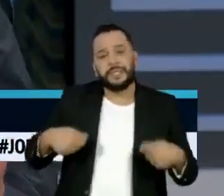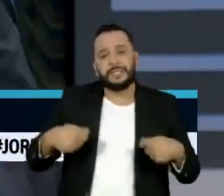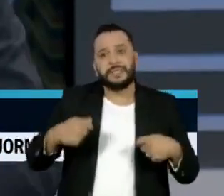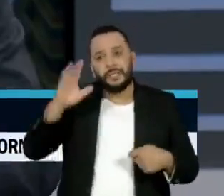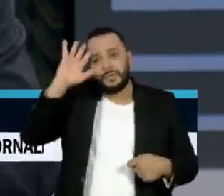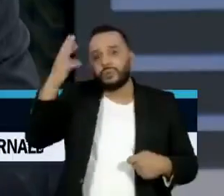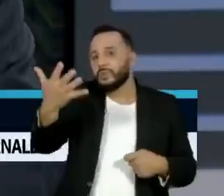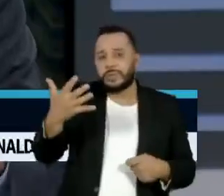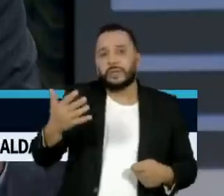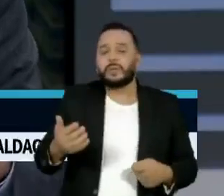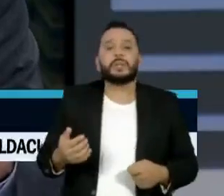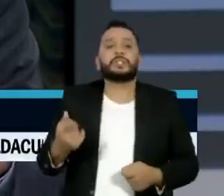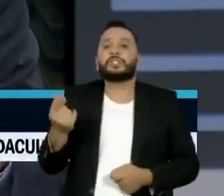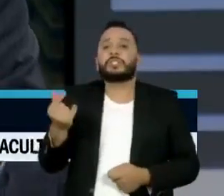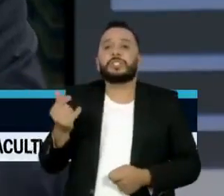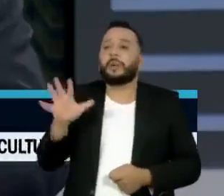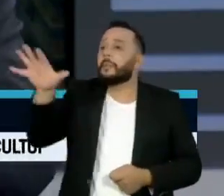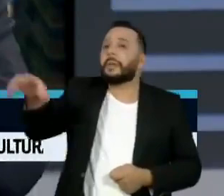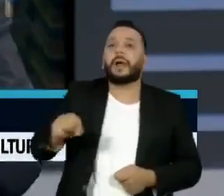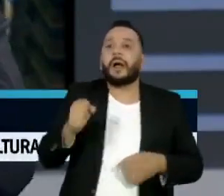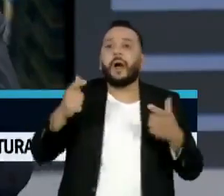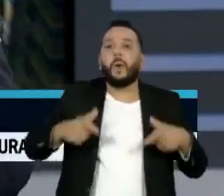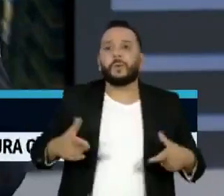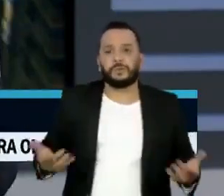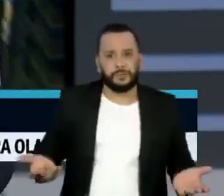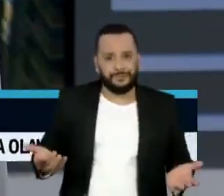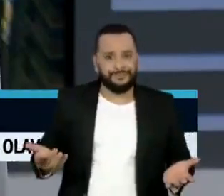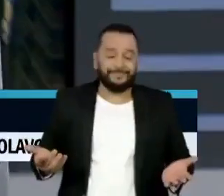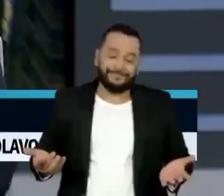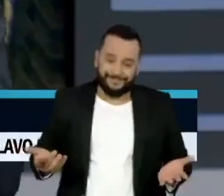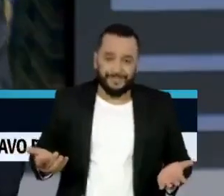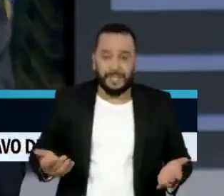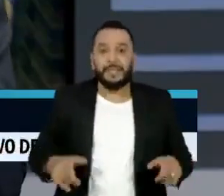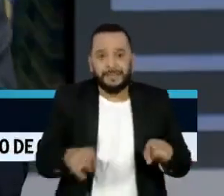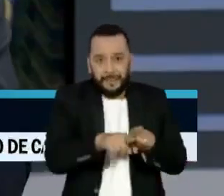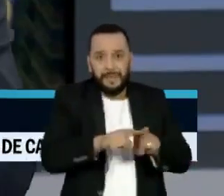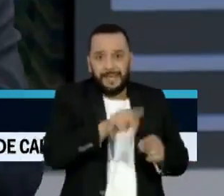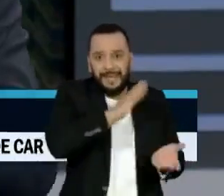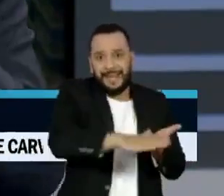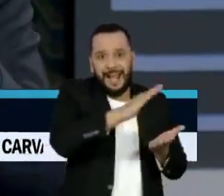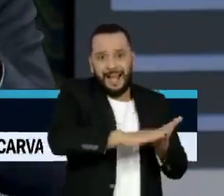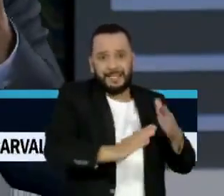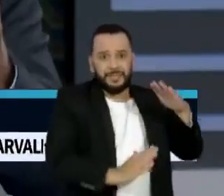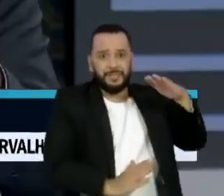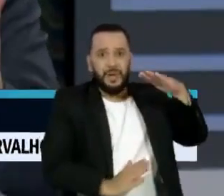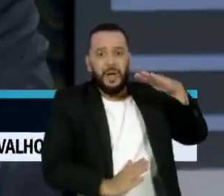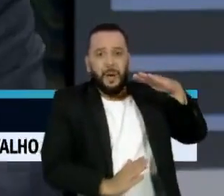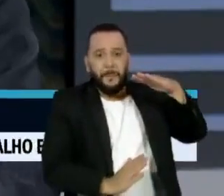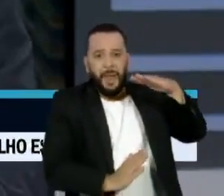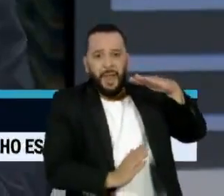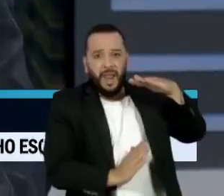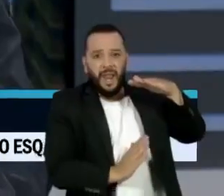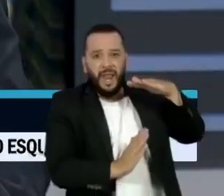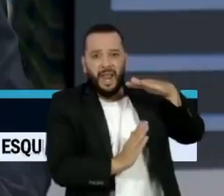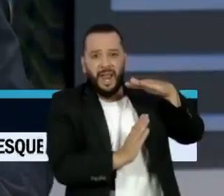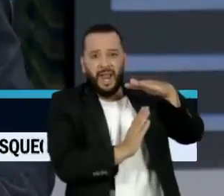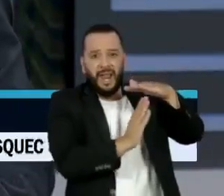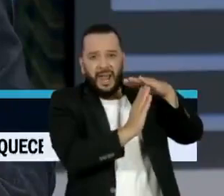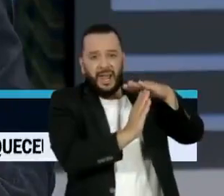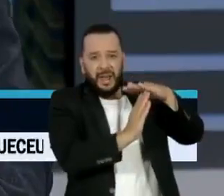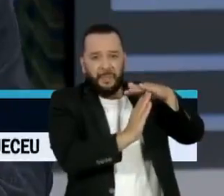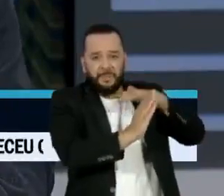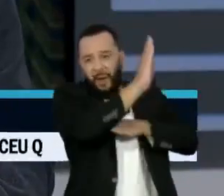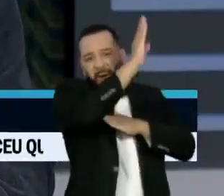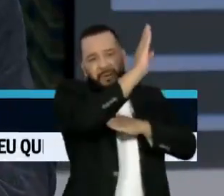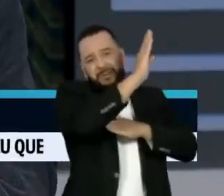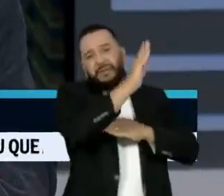de financiamento. Não é a solução furar o teto. Isso não é uma solução. A gente sabe que isso só vai desequilibrar ainda mais